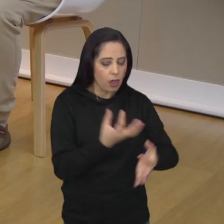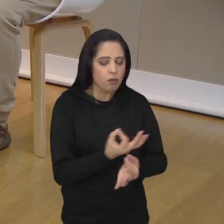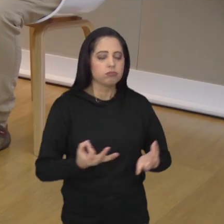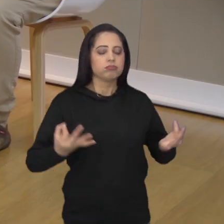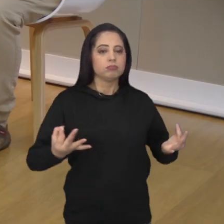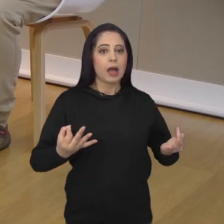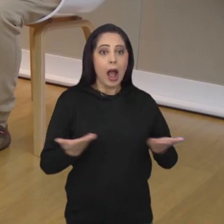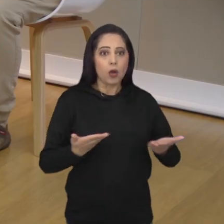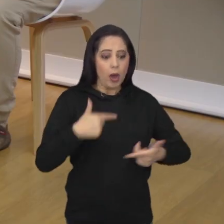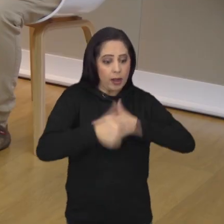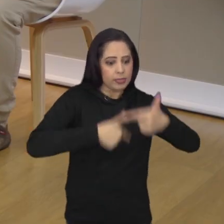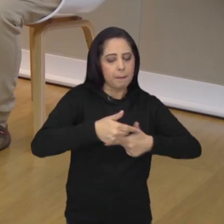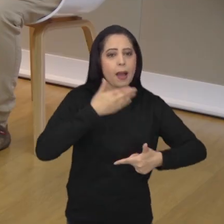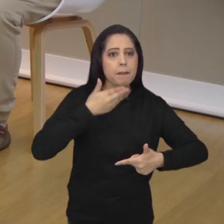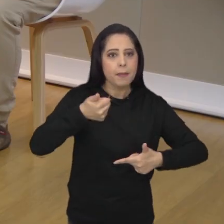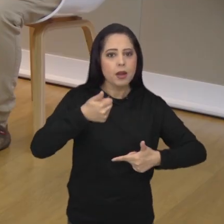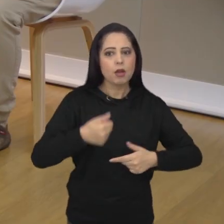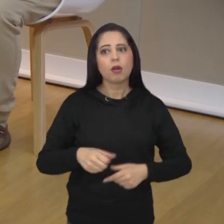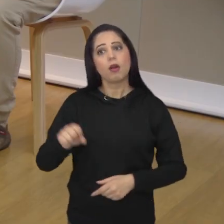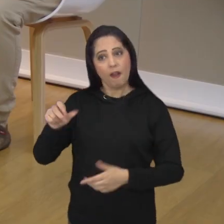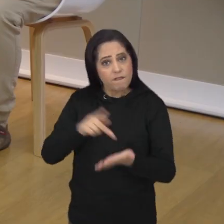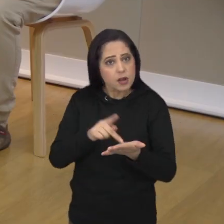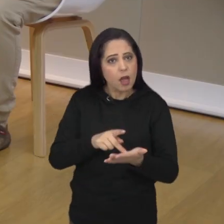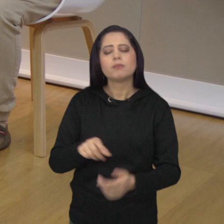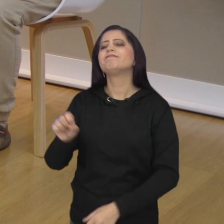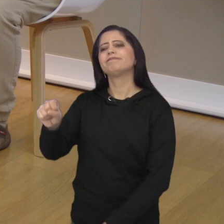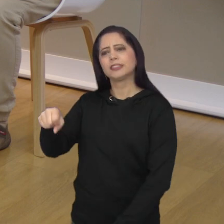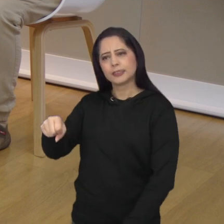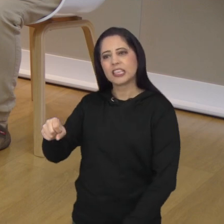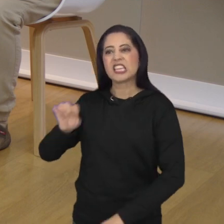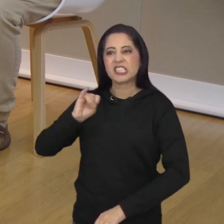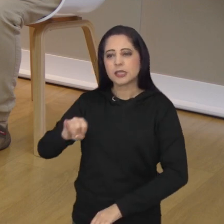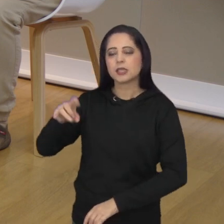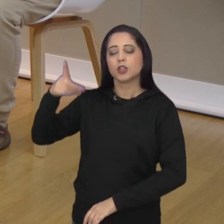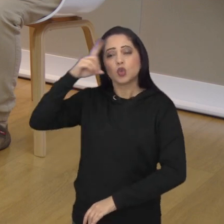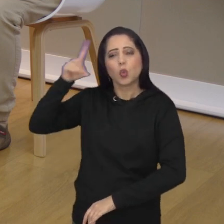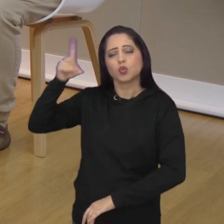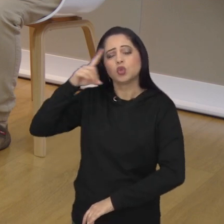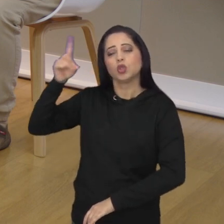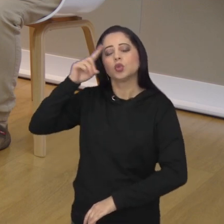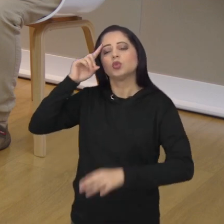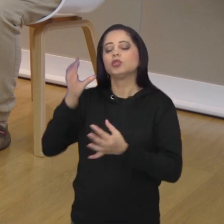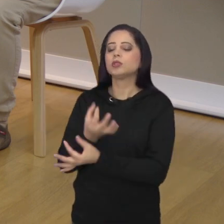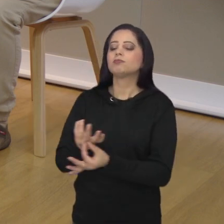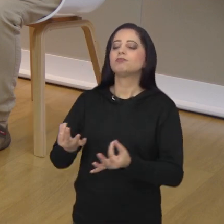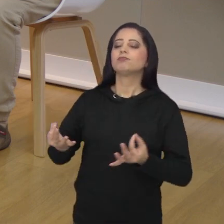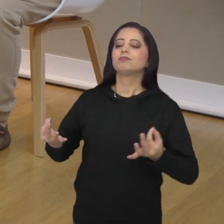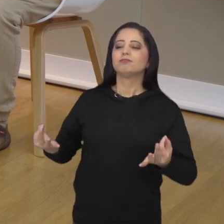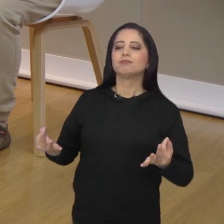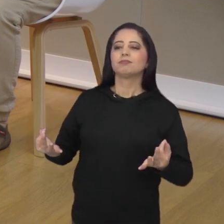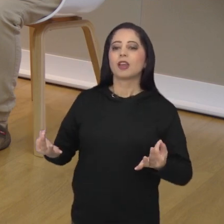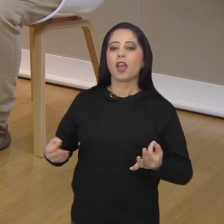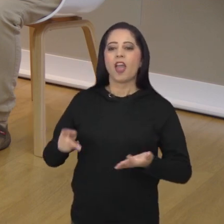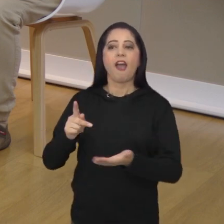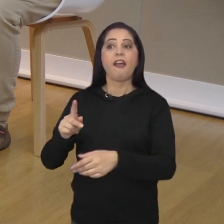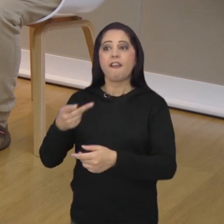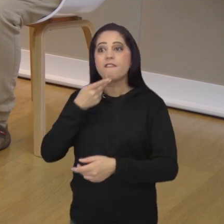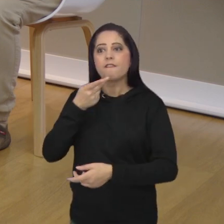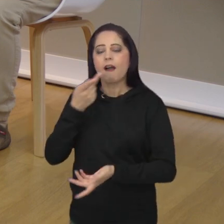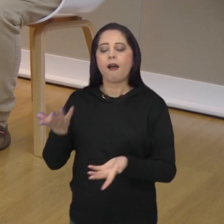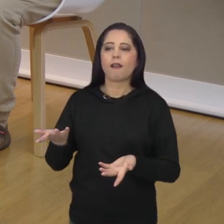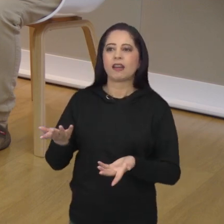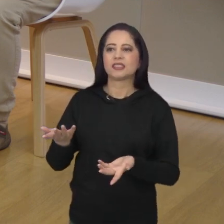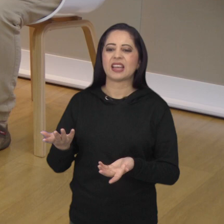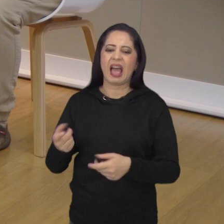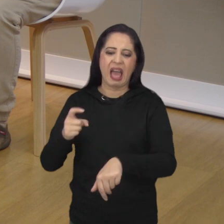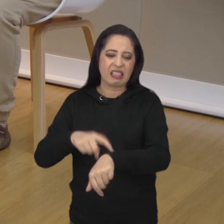meditar. Sim, É é possível? verdade. Ah, é verdade? Que bom. Quando a gente medita todo dia, tem muita gente que diz até, eu não tenho tempo